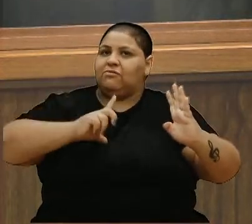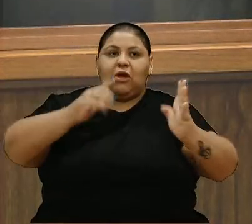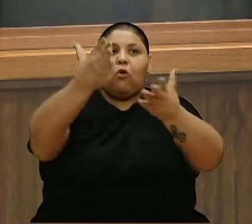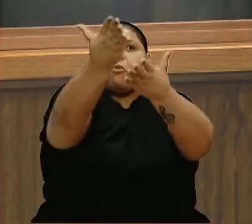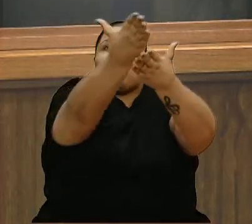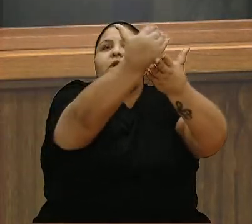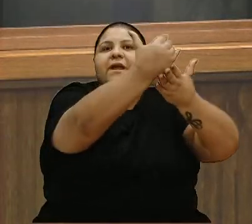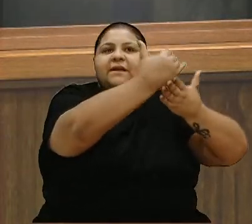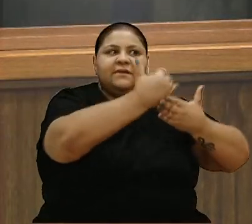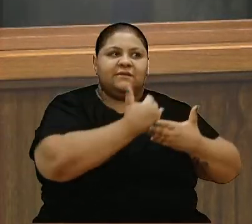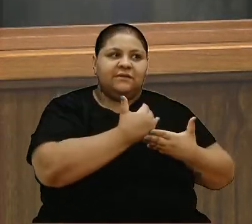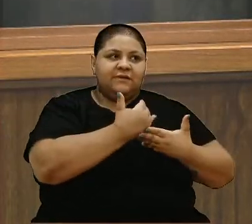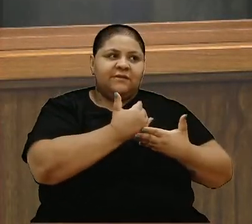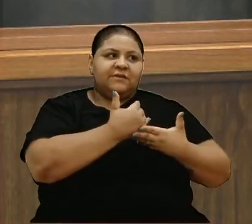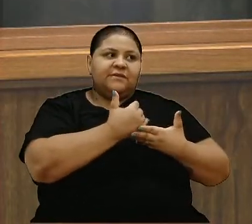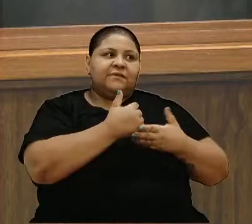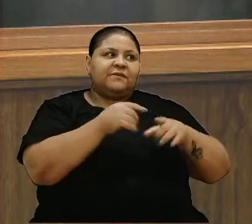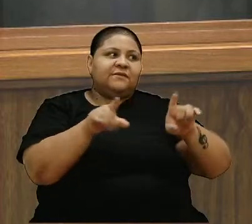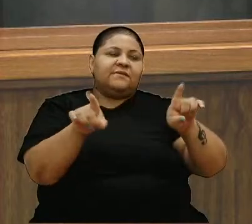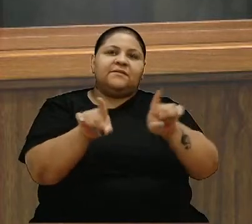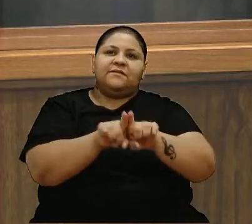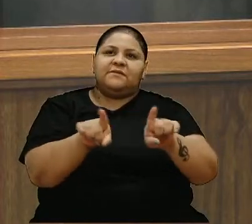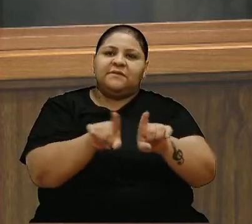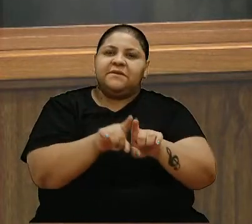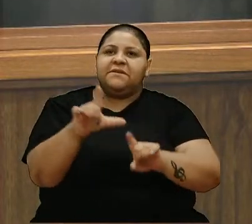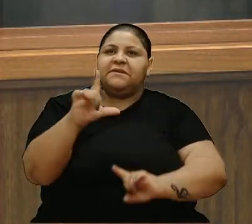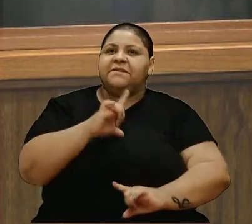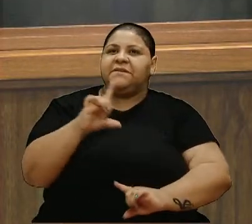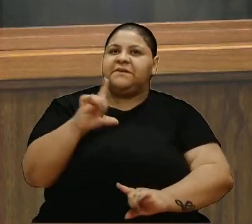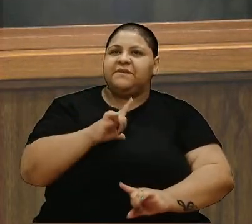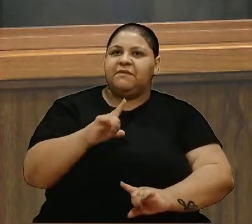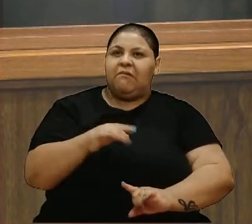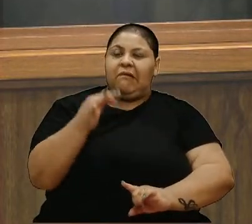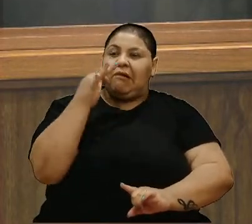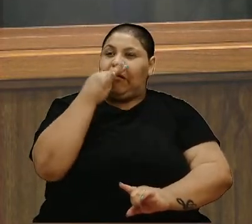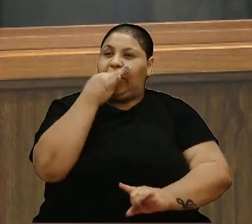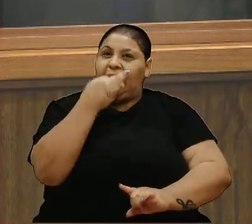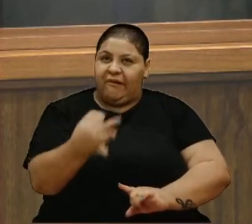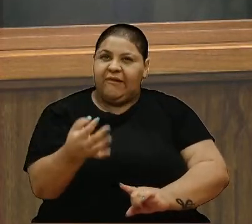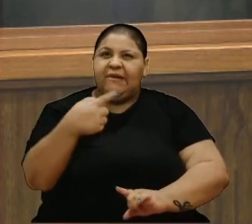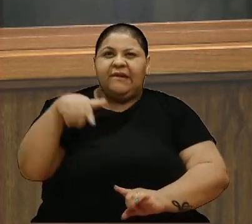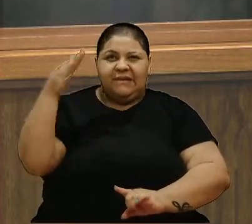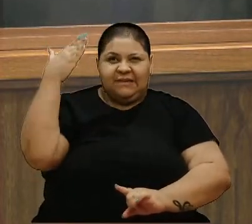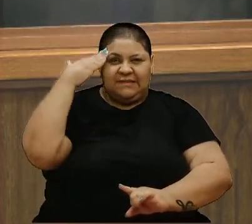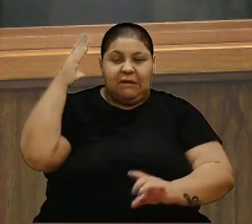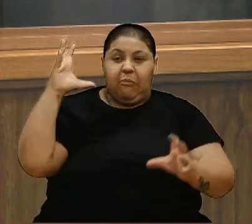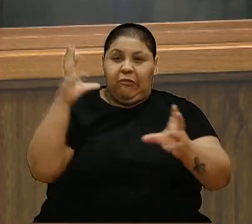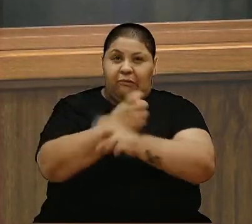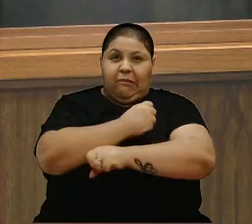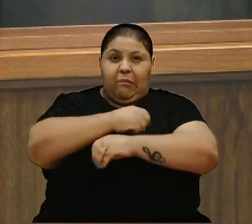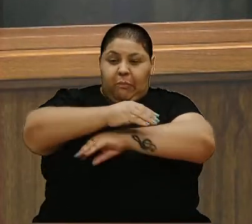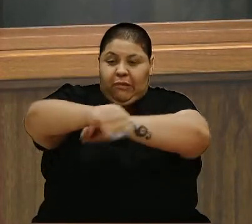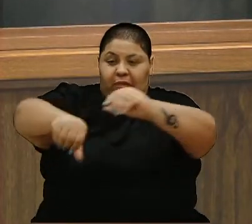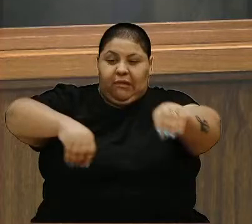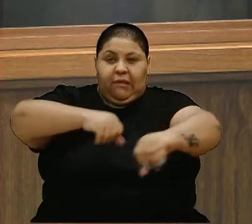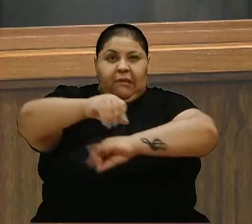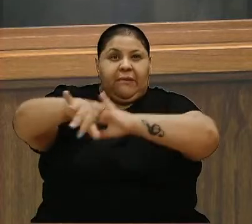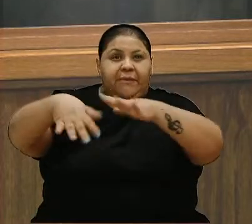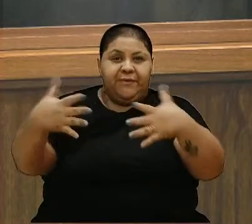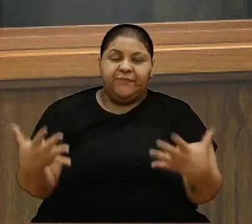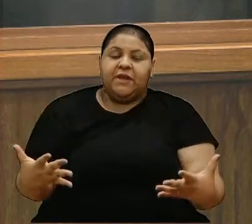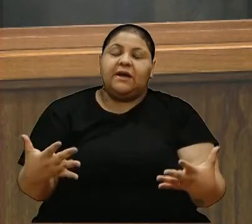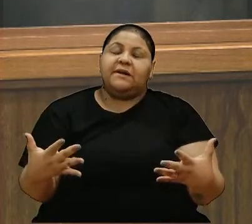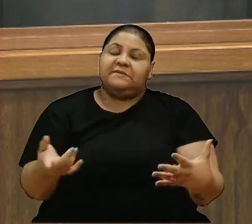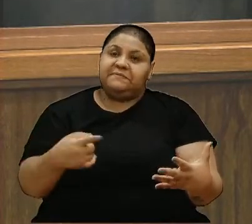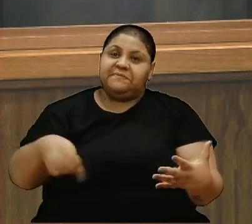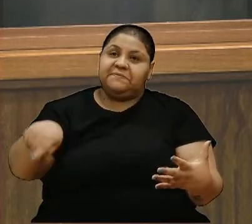coletar. Se coloca no chão, tem aquele horror que a gente sabe que os animais espalham, o lixo. Então, nós